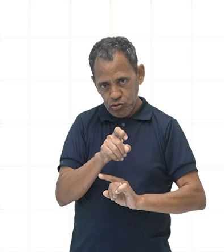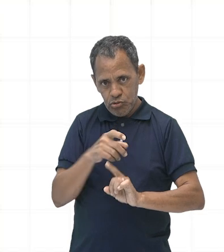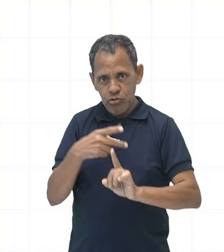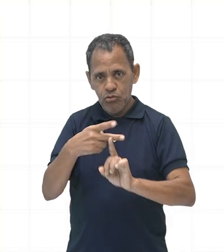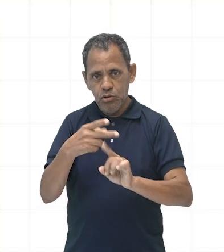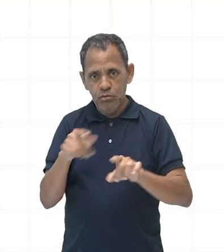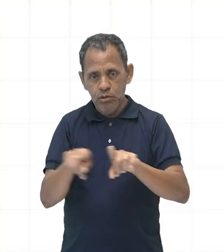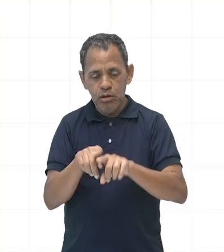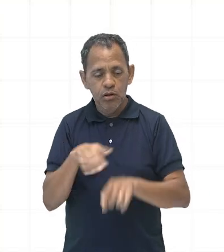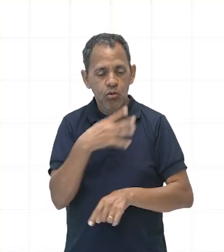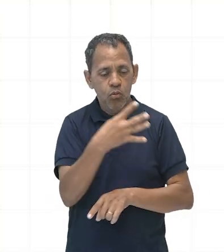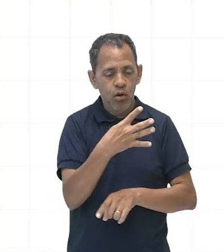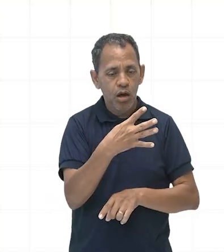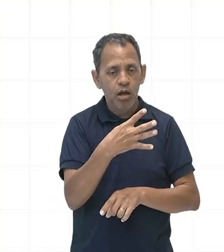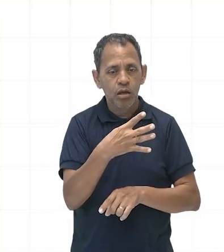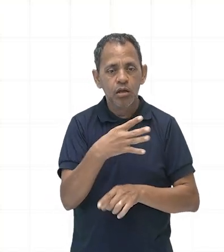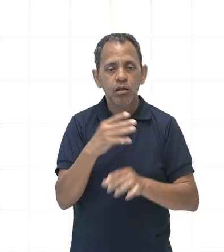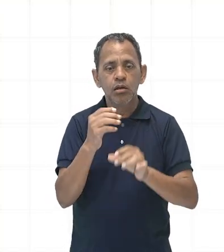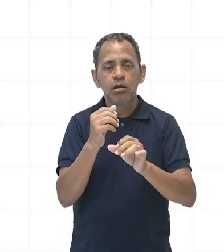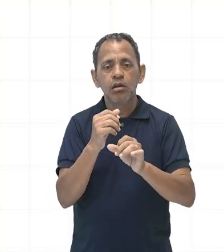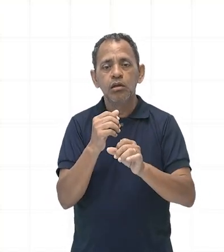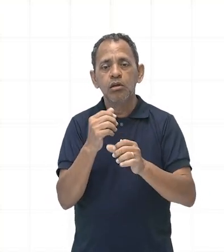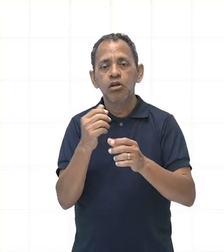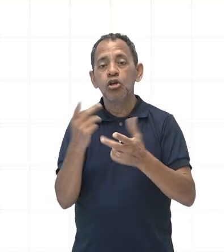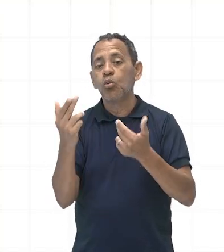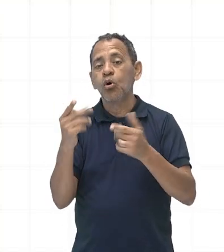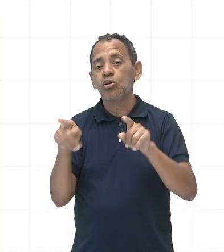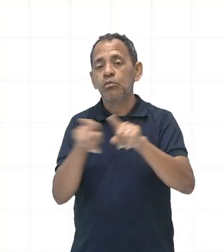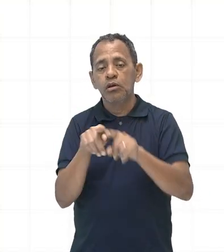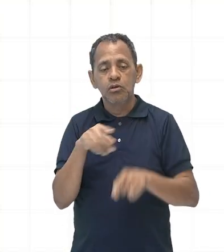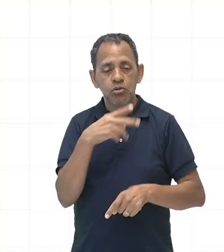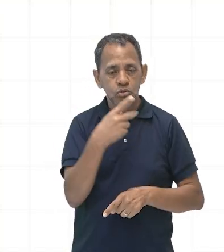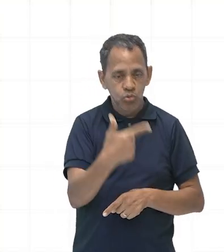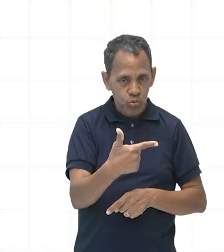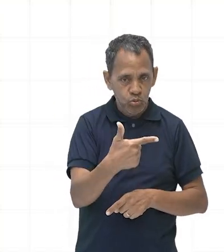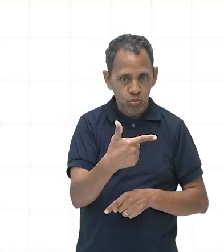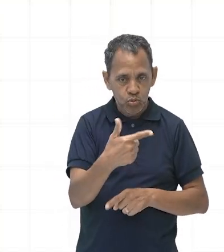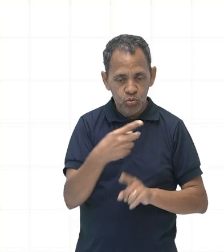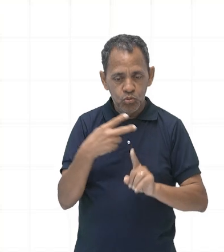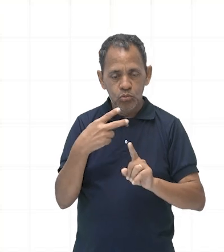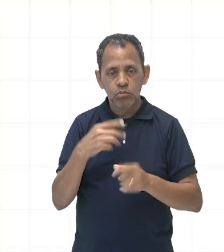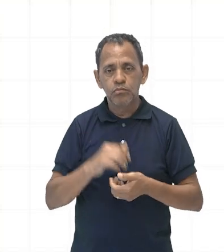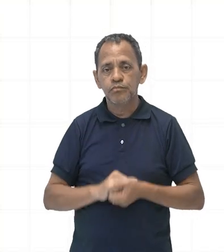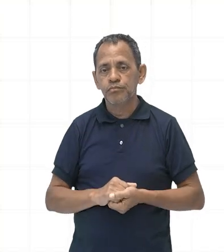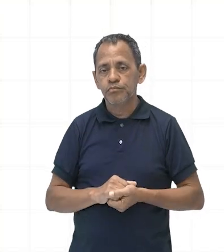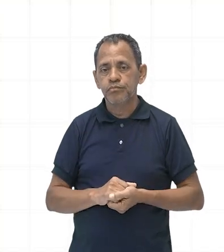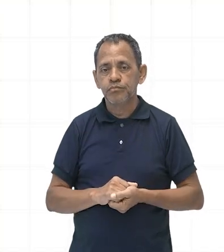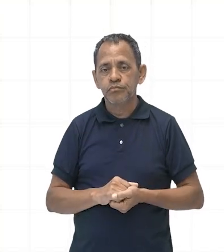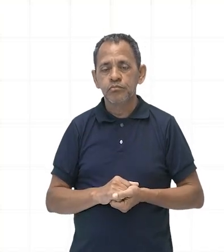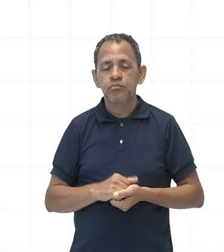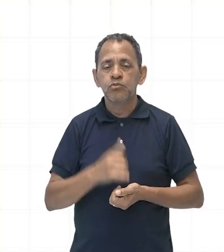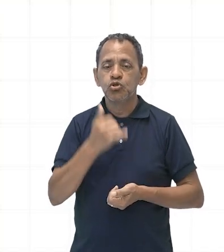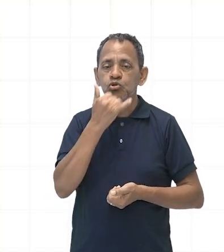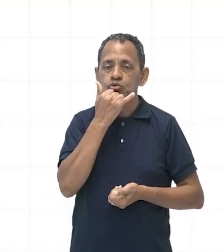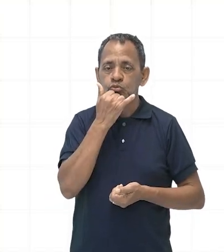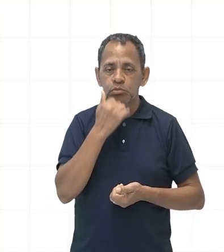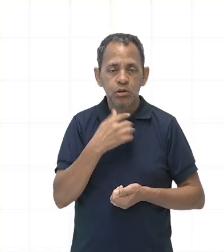que 4 é a mesma coisa que 2 ao quadrado. 4x não, perdão, é 4y, né?